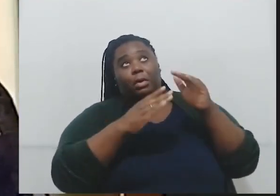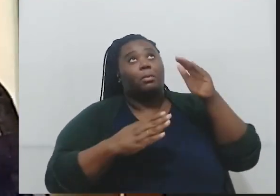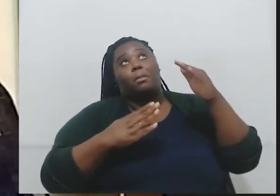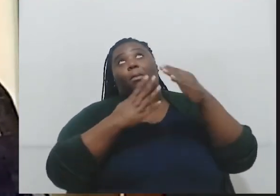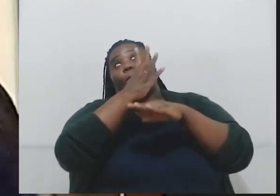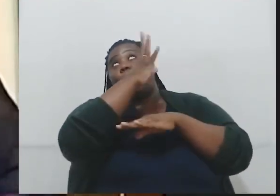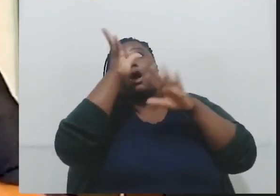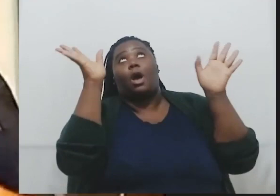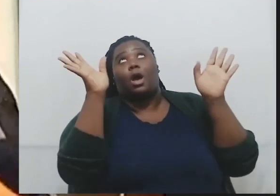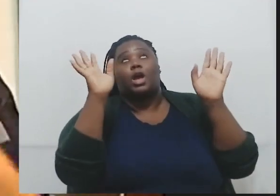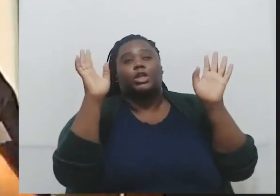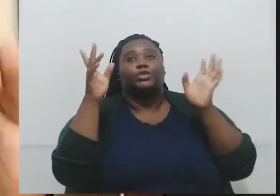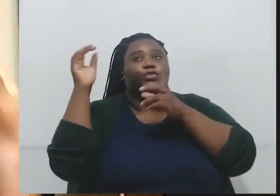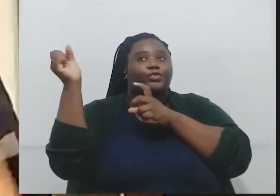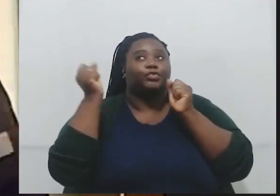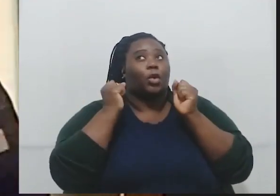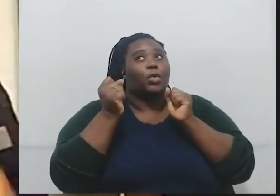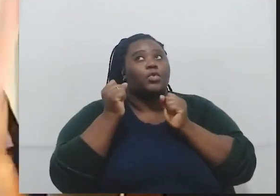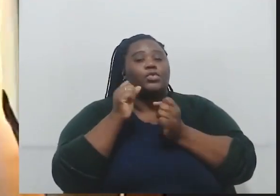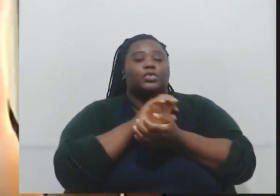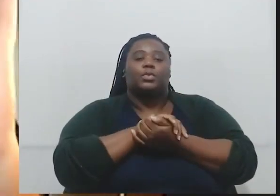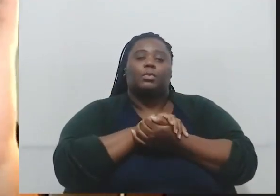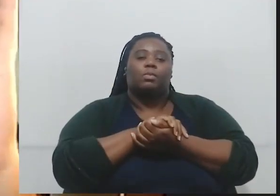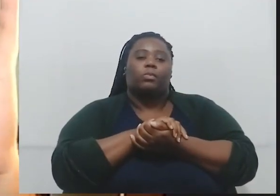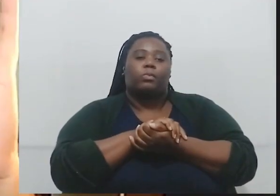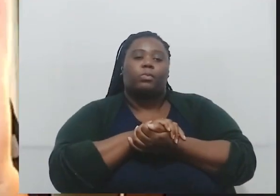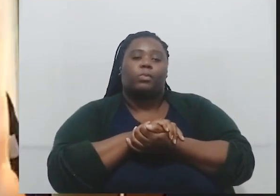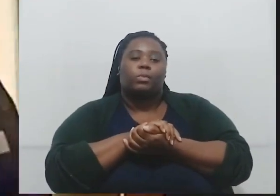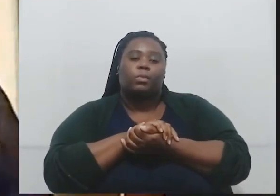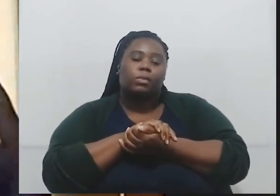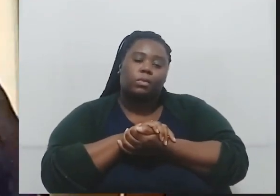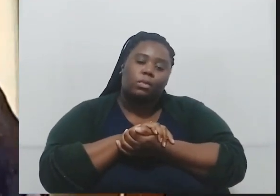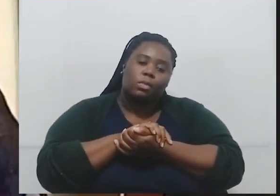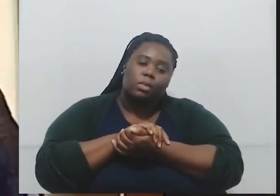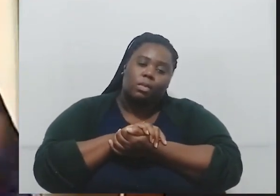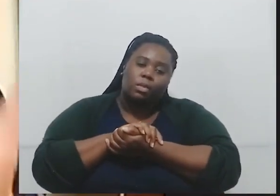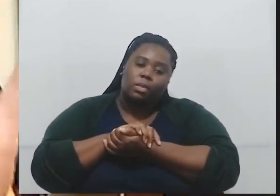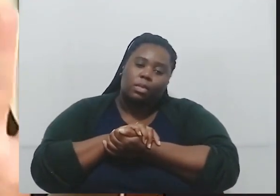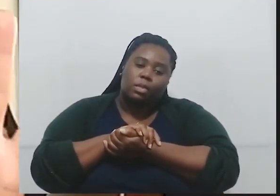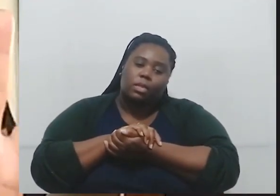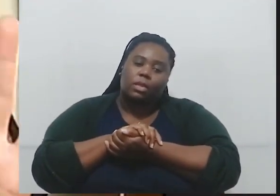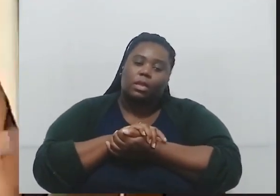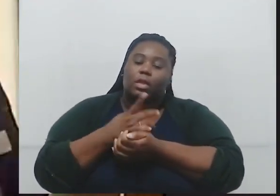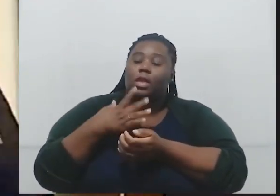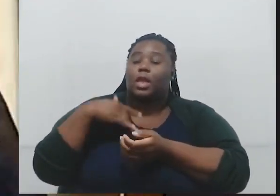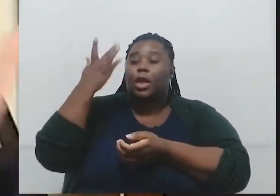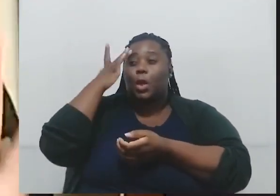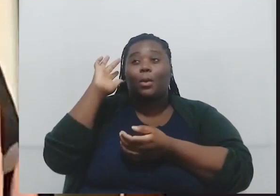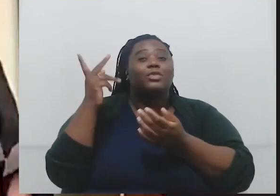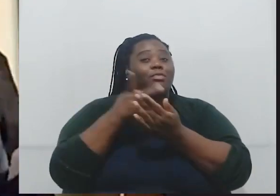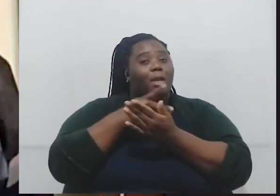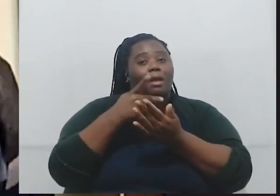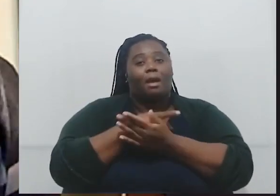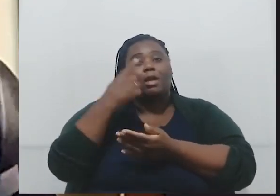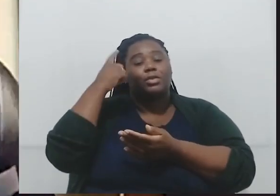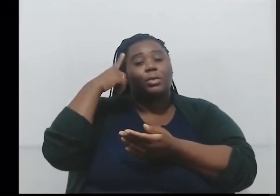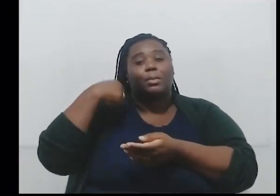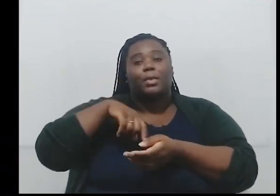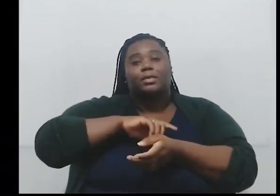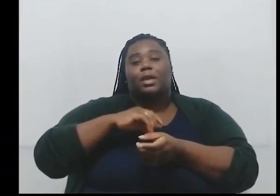de ficar... Acho que é despotencializador achar que a gente pode tudo, sabe? A gente pode um negócio aí que a gente vai descobrindo.